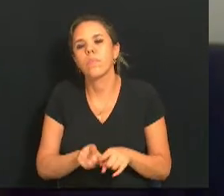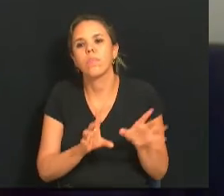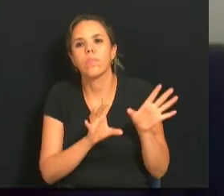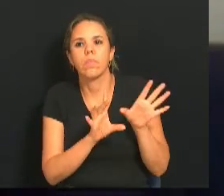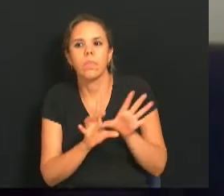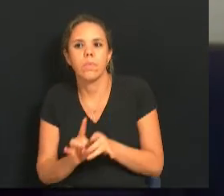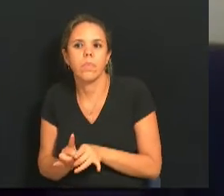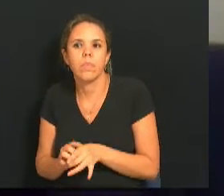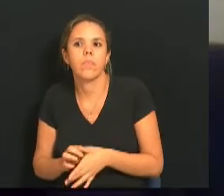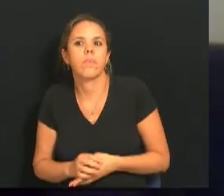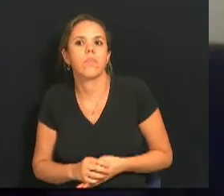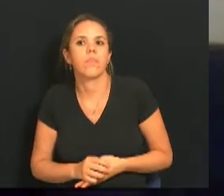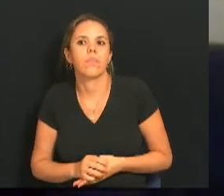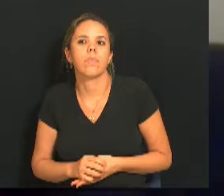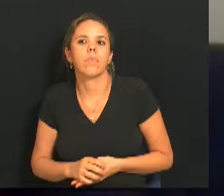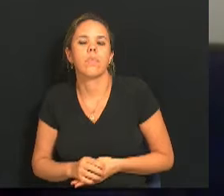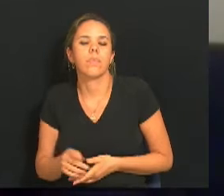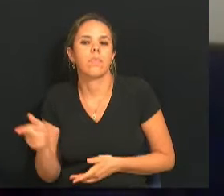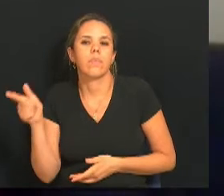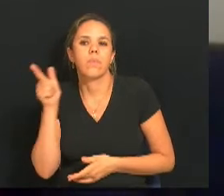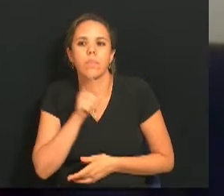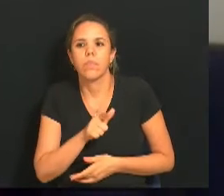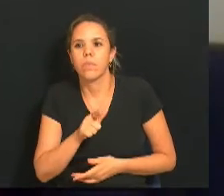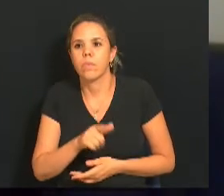educação integral, para a gente conseguir